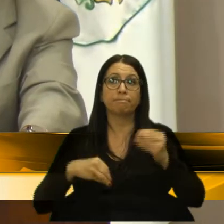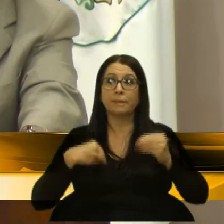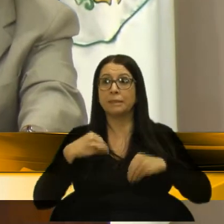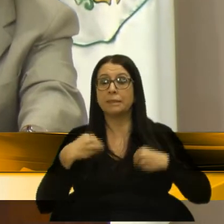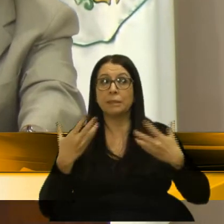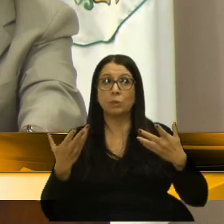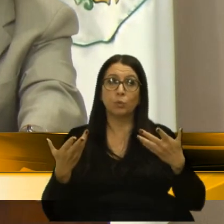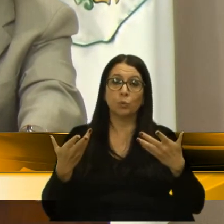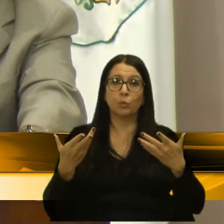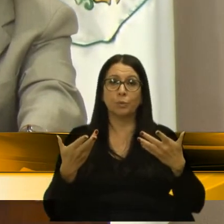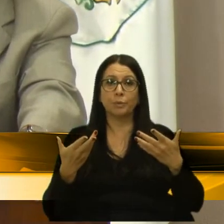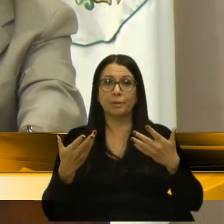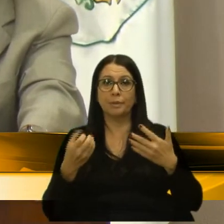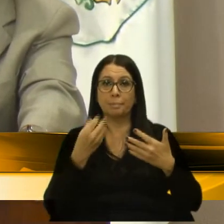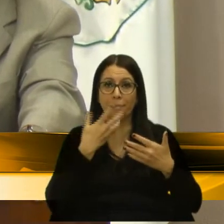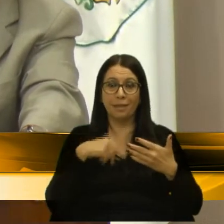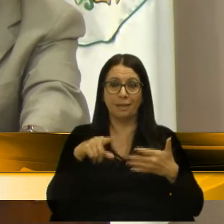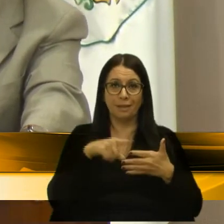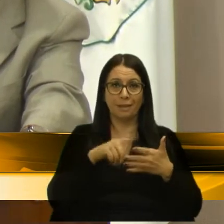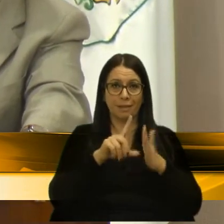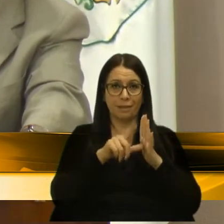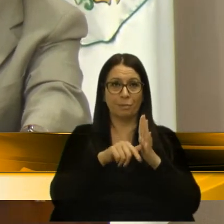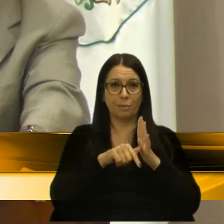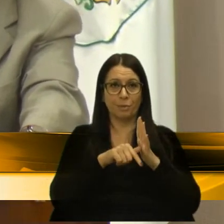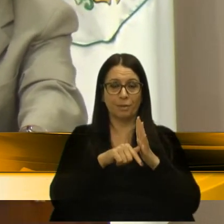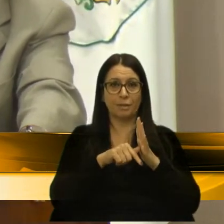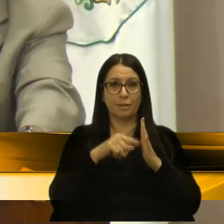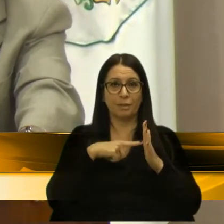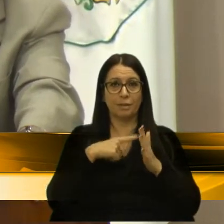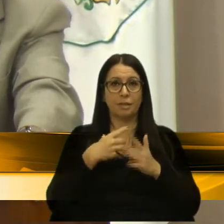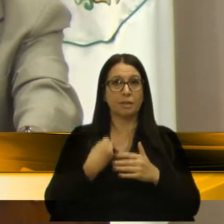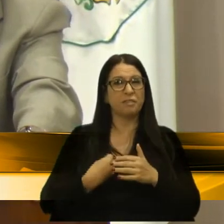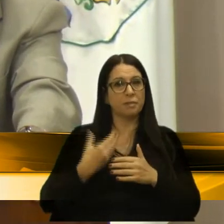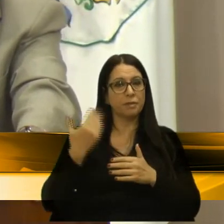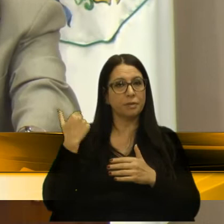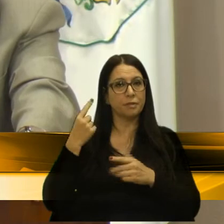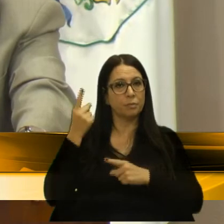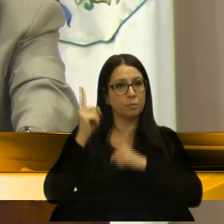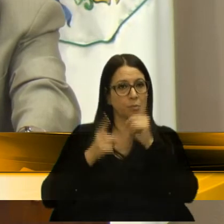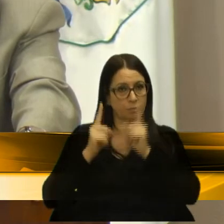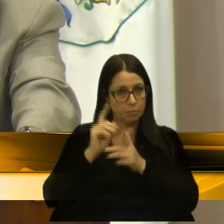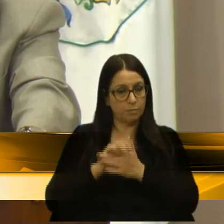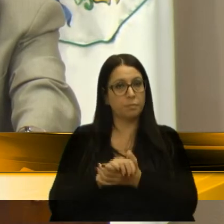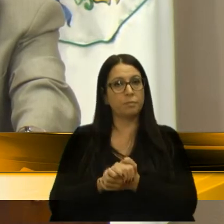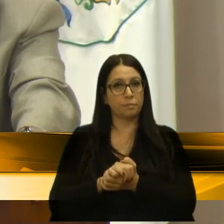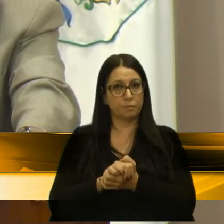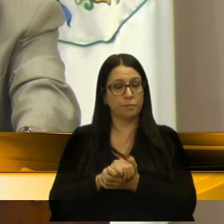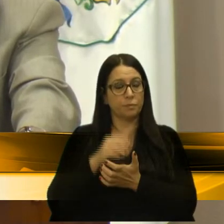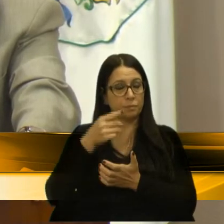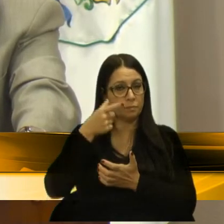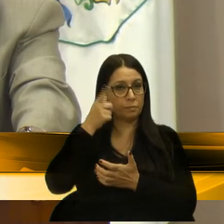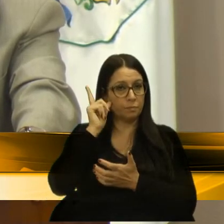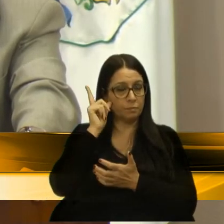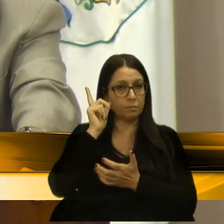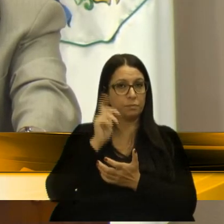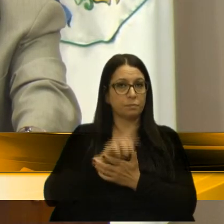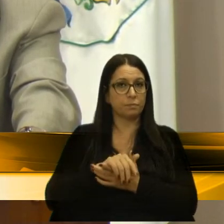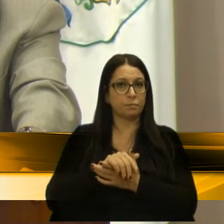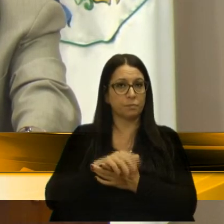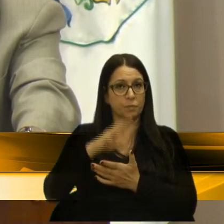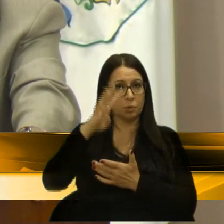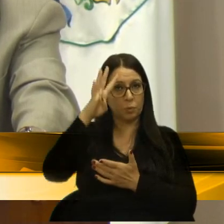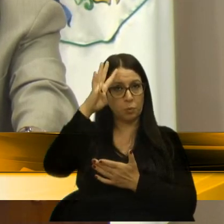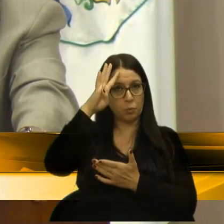bastante lisonjado depois de termos vivido o Carnaval. Ontem foi quarta-feira